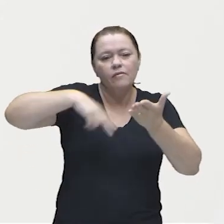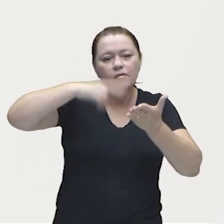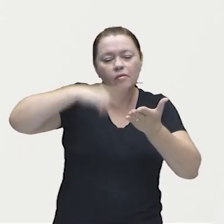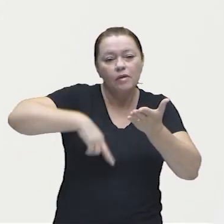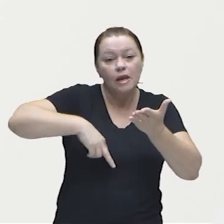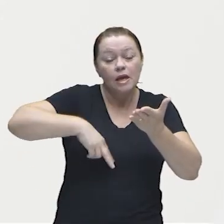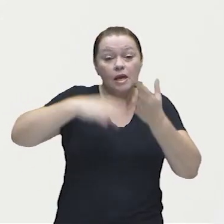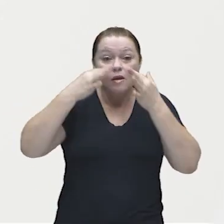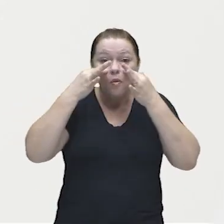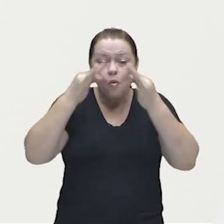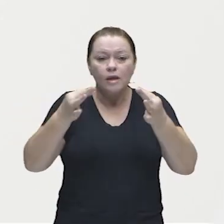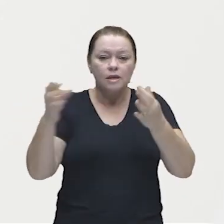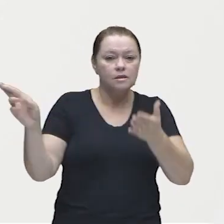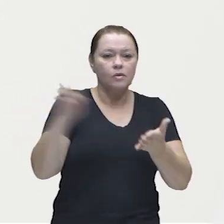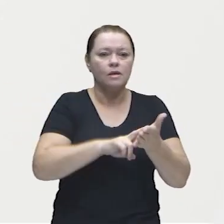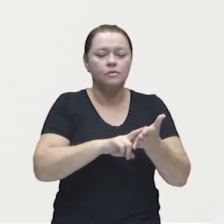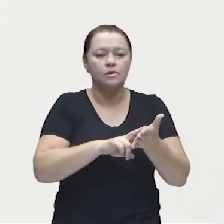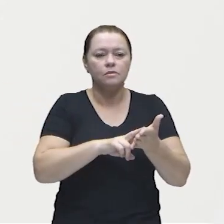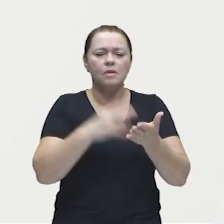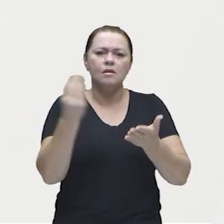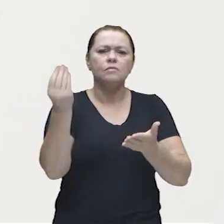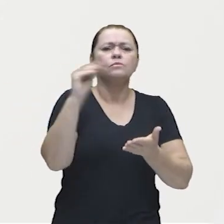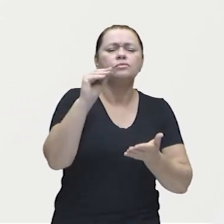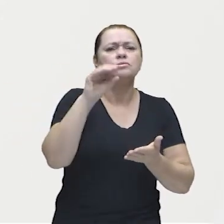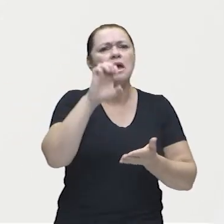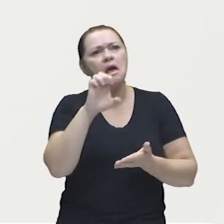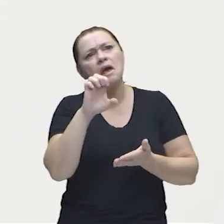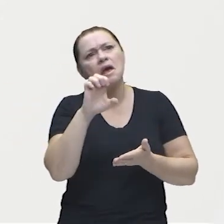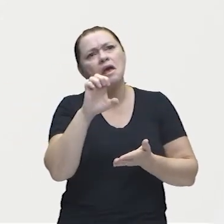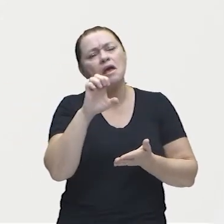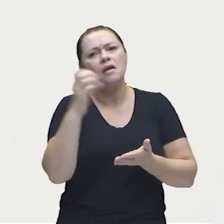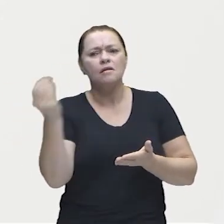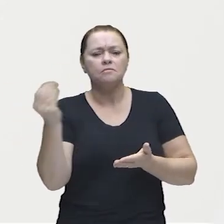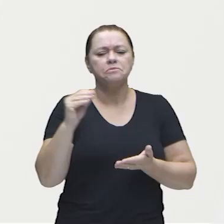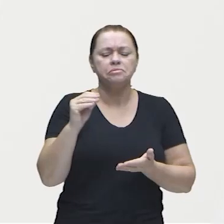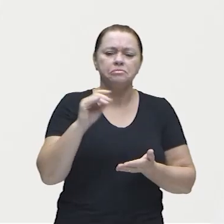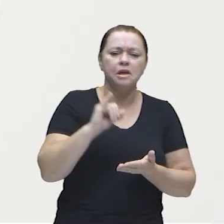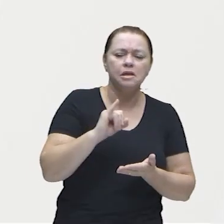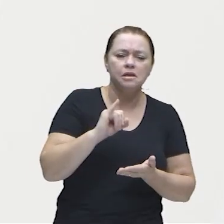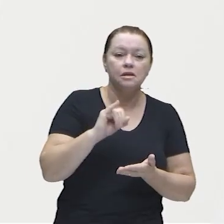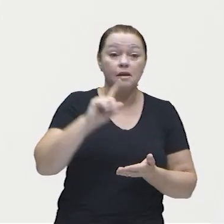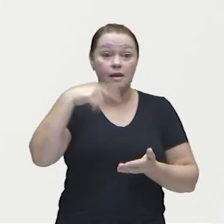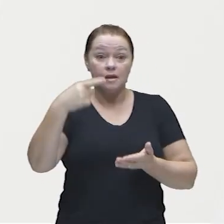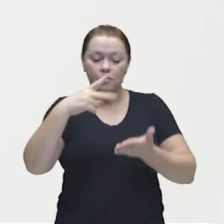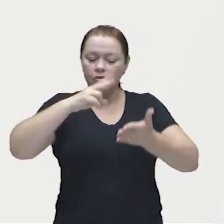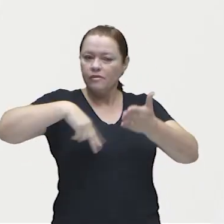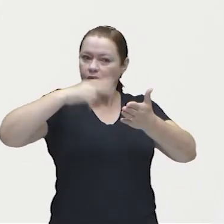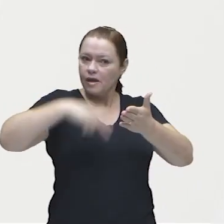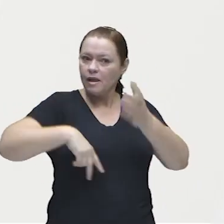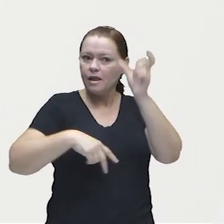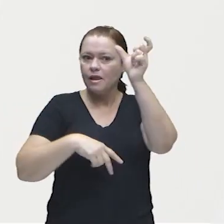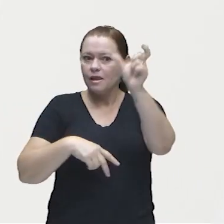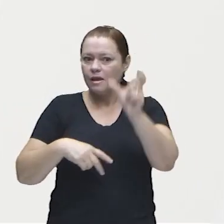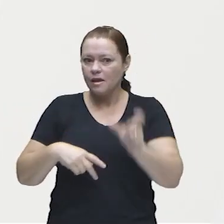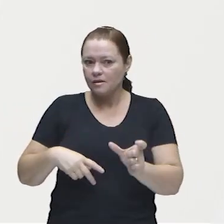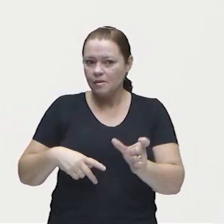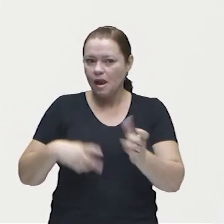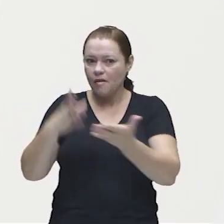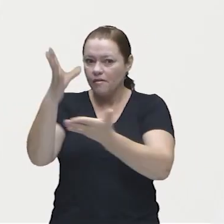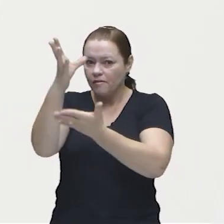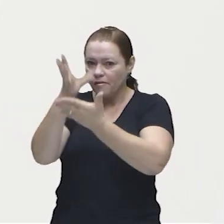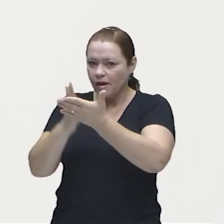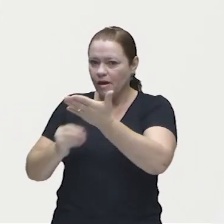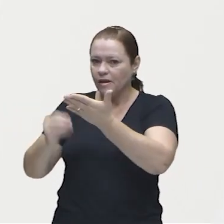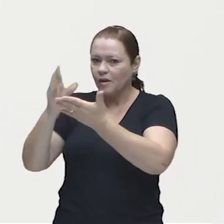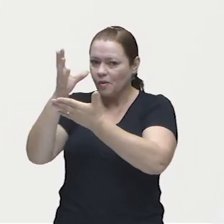responder se elas são escritas com E com I, e depois você vai ler essas palavras e depois você vai